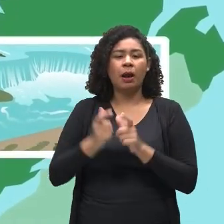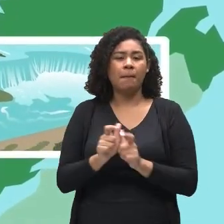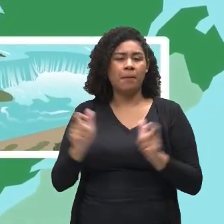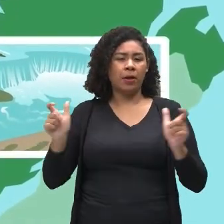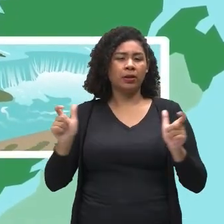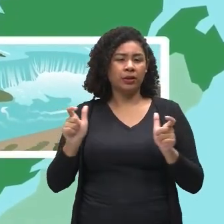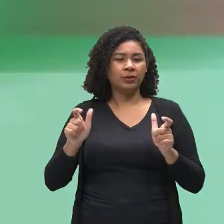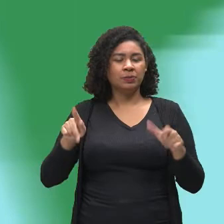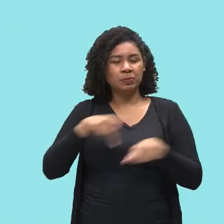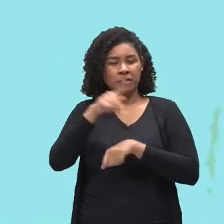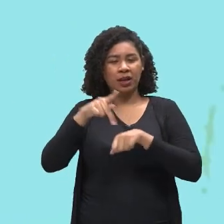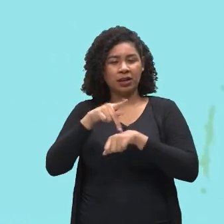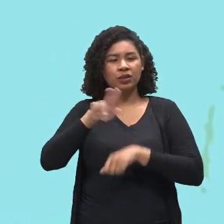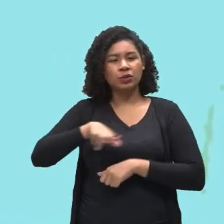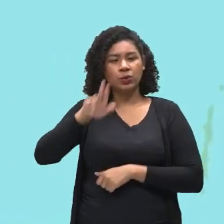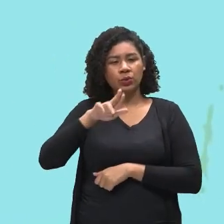francês.